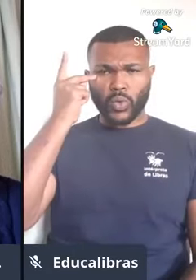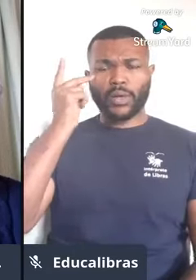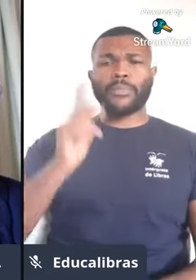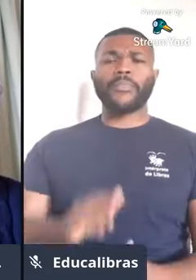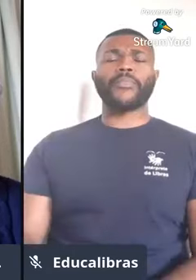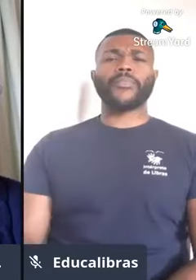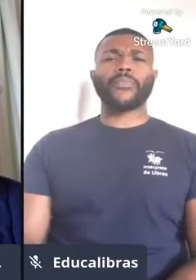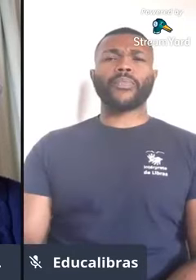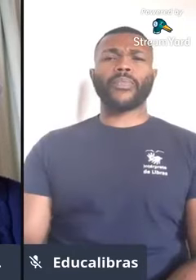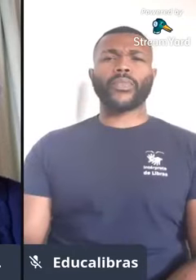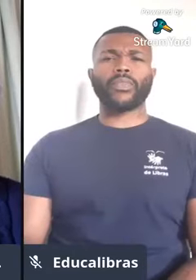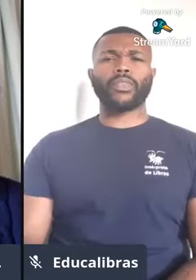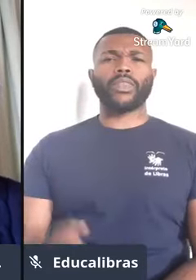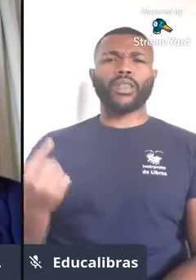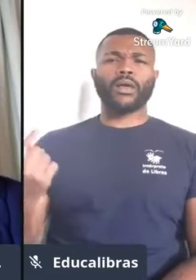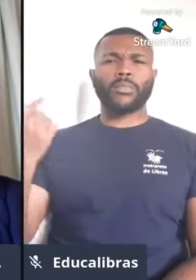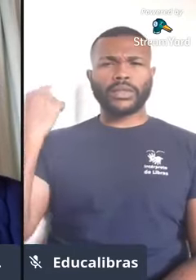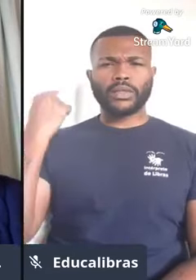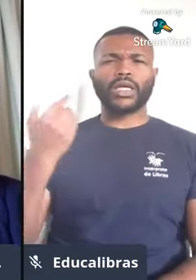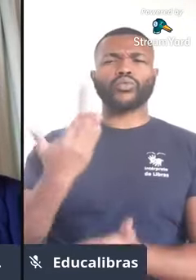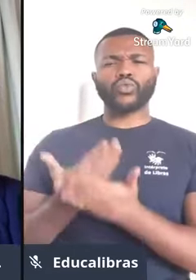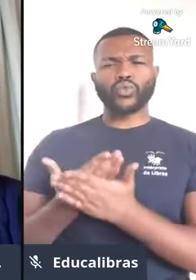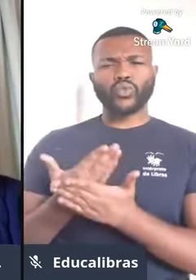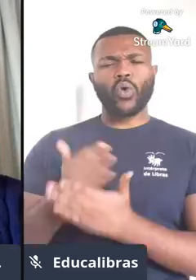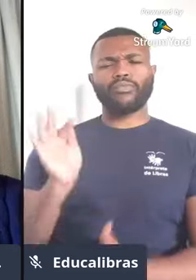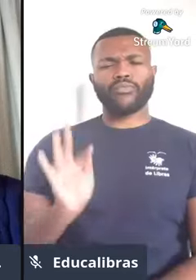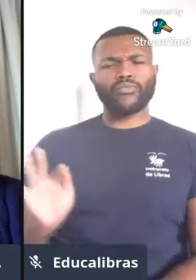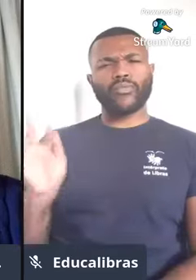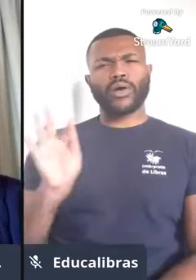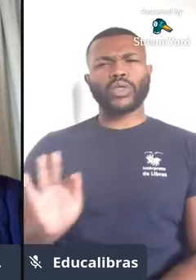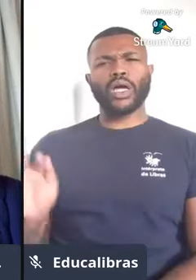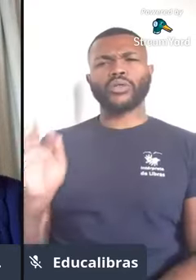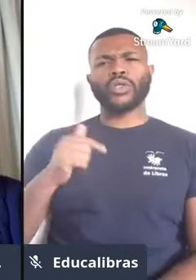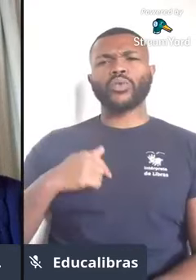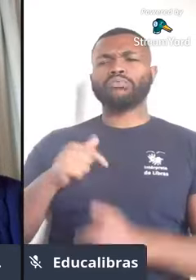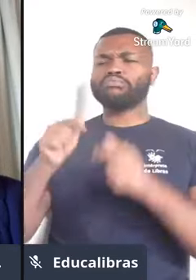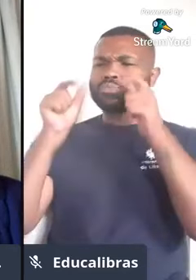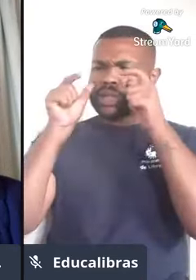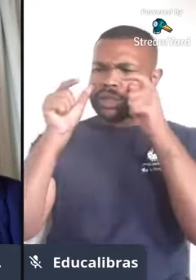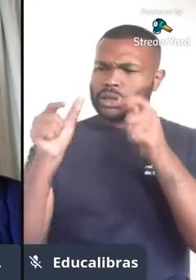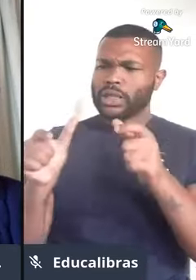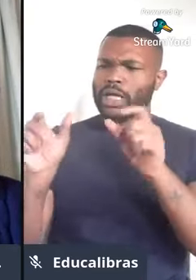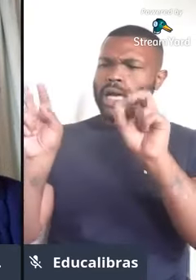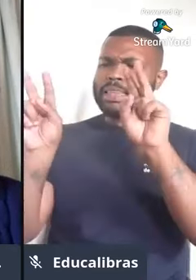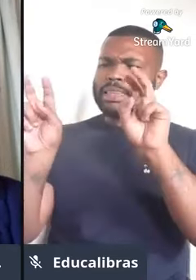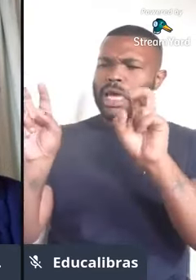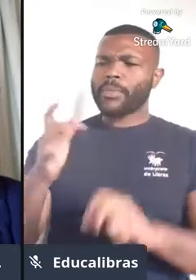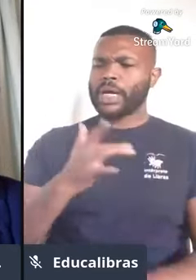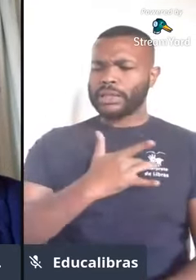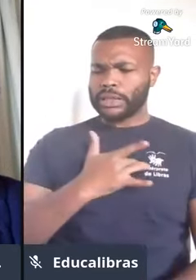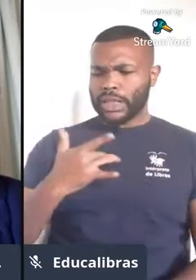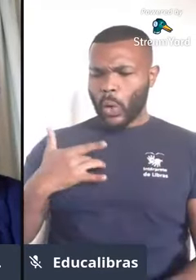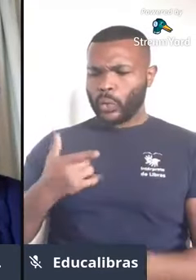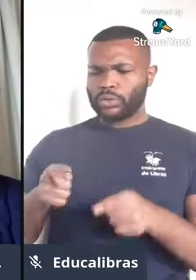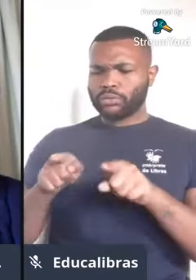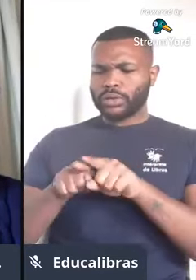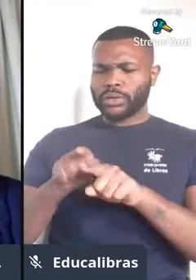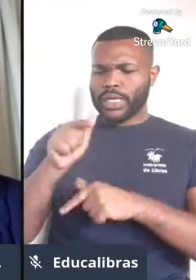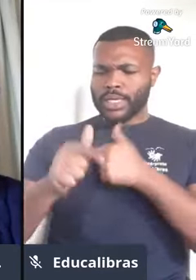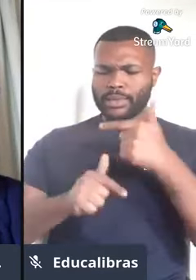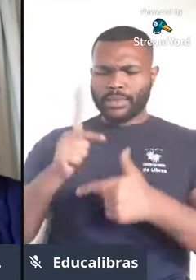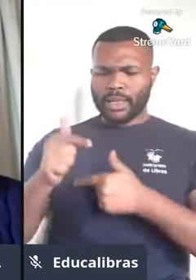Desde da época de graduação, eu sempre me interessei pelas questões da relação saúde e trabalho. E acabei, então,